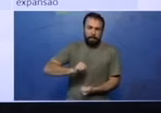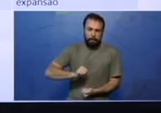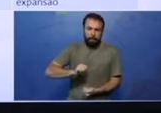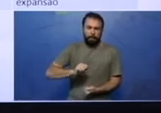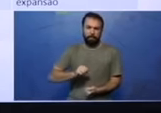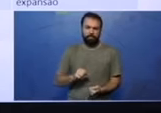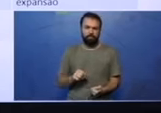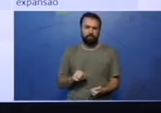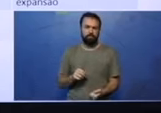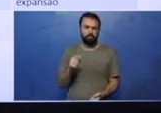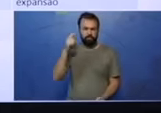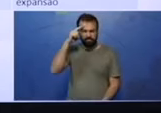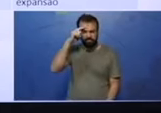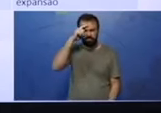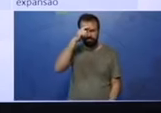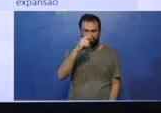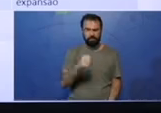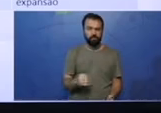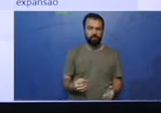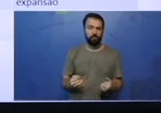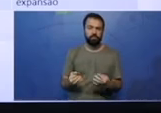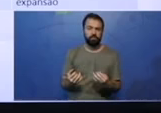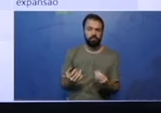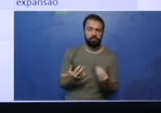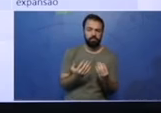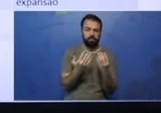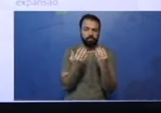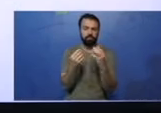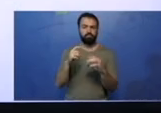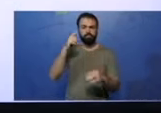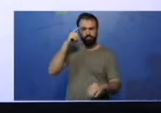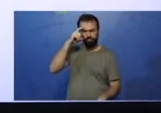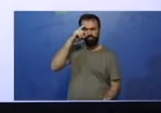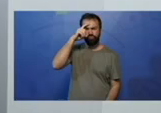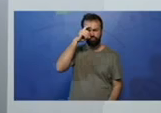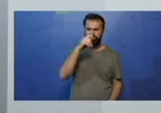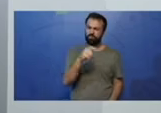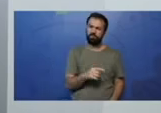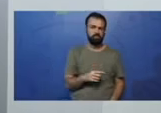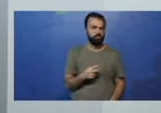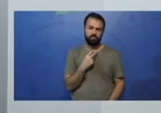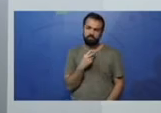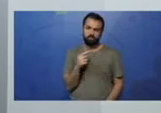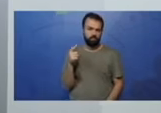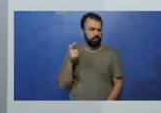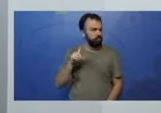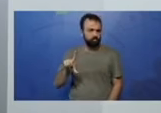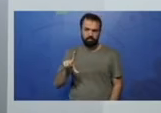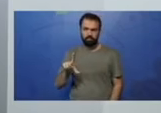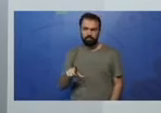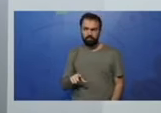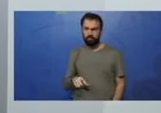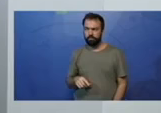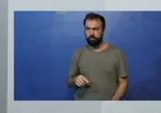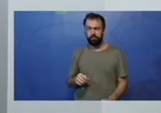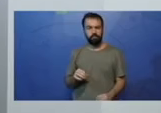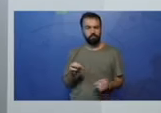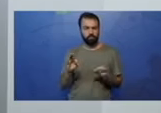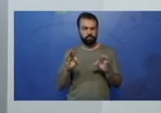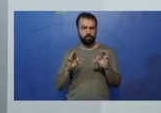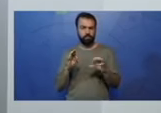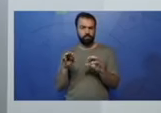fluidade, ele não evapora com facilidade. Aliás, ele não evapora. Uma característica dele é que as partículas são